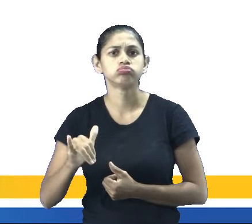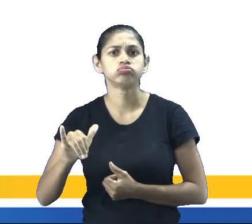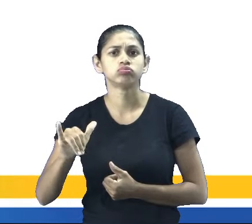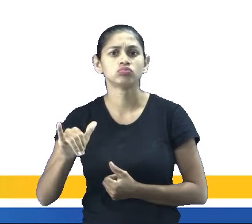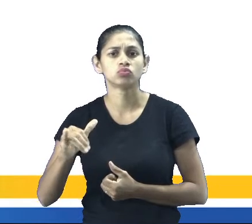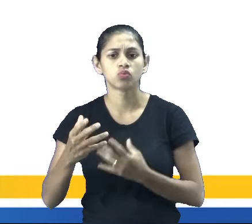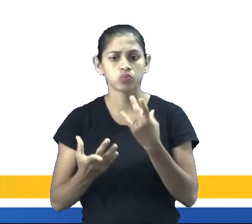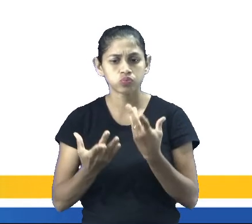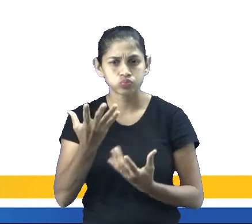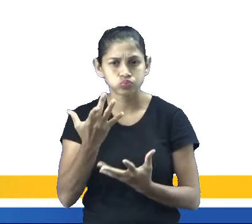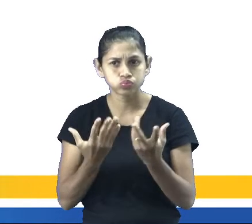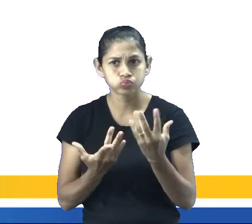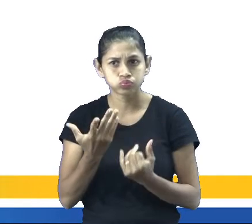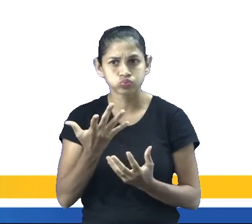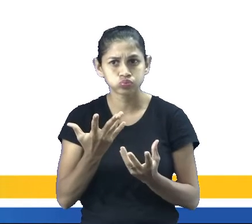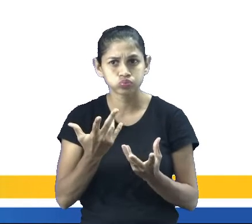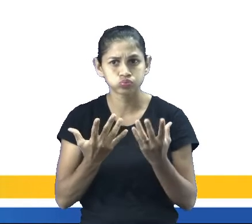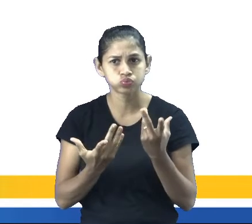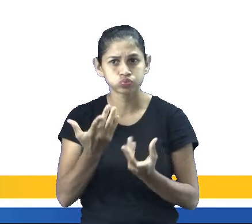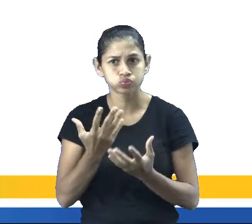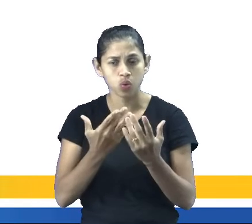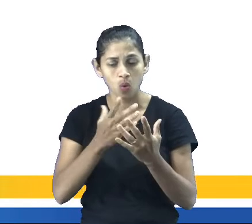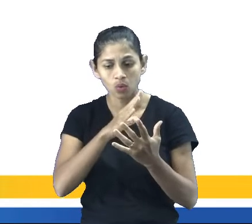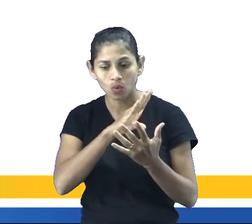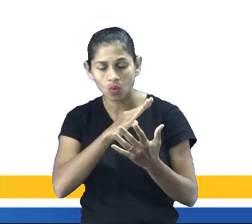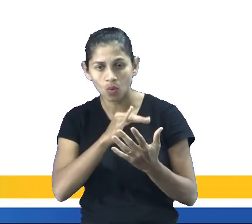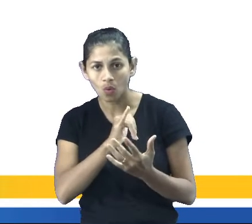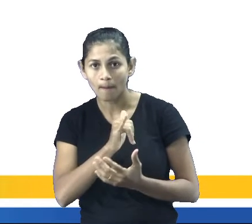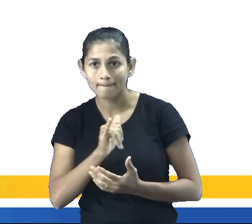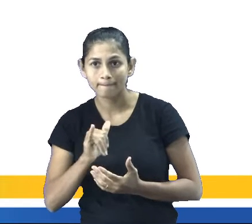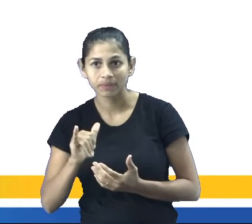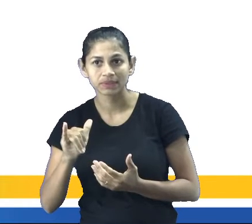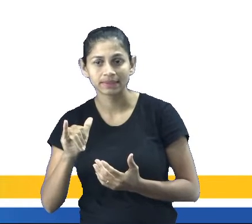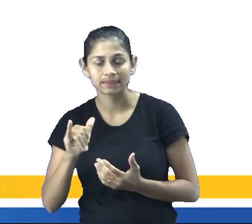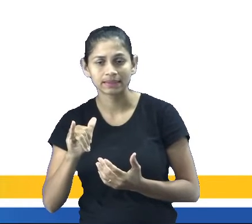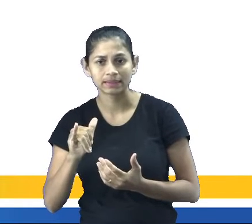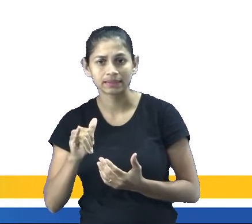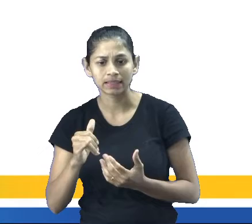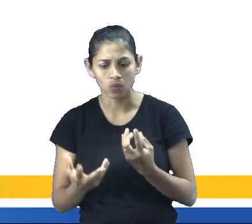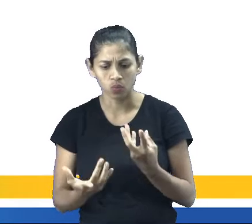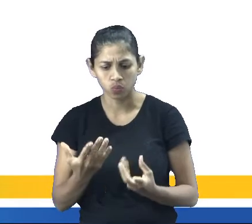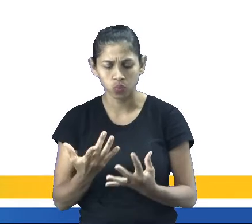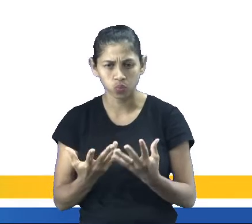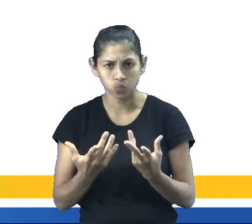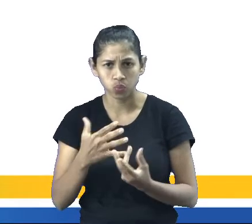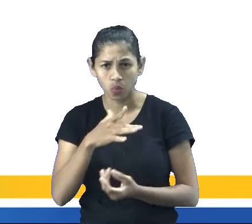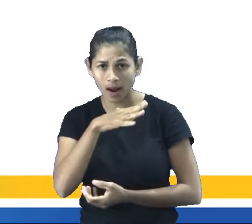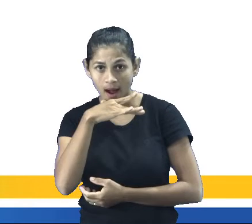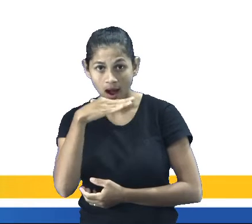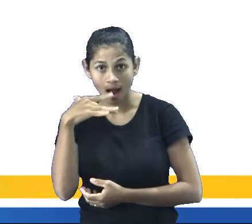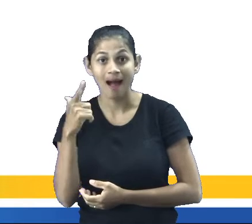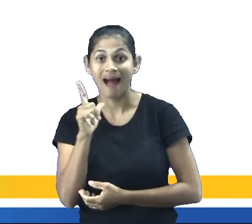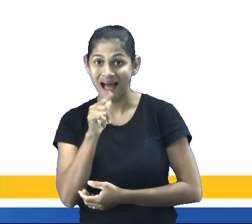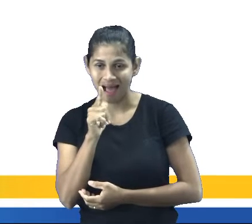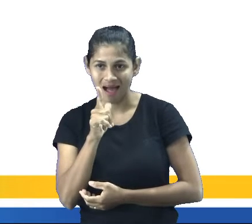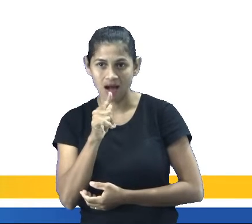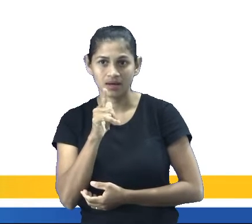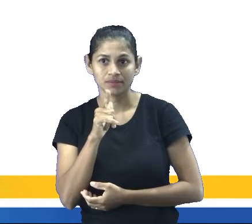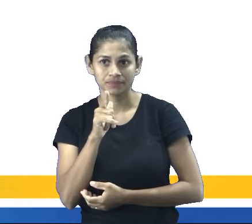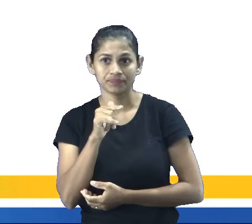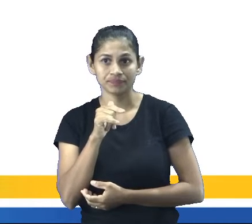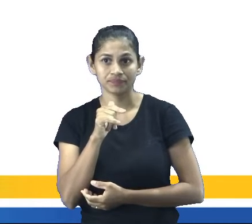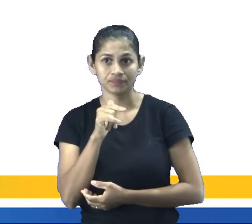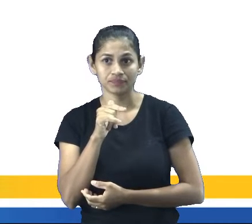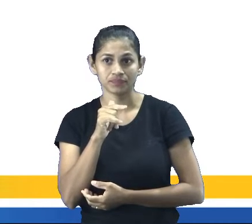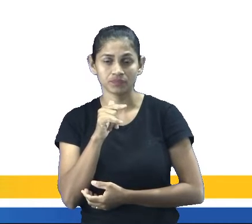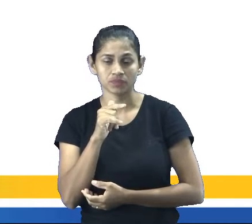E aí, esse calor que é liberado vai aquecer a água, né? Então ele vem aqui, ó, aquece aqui a